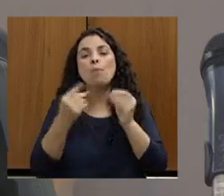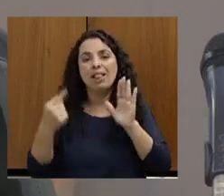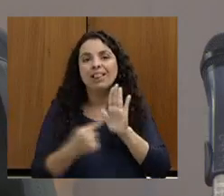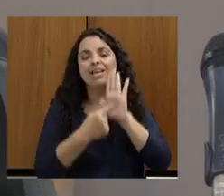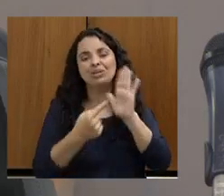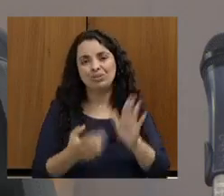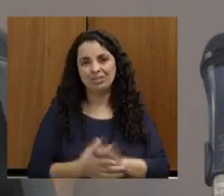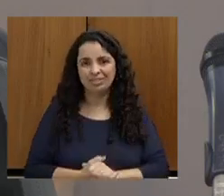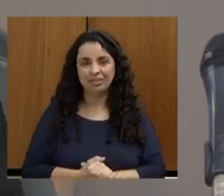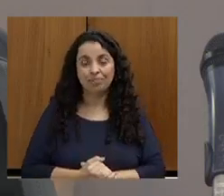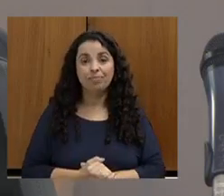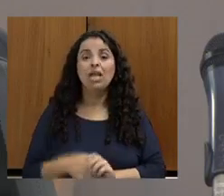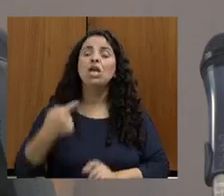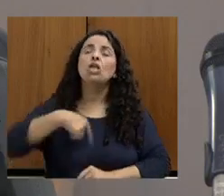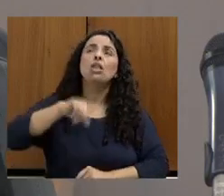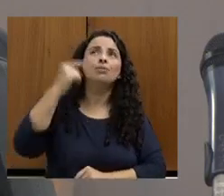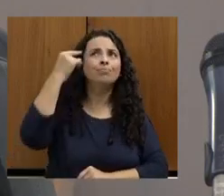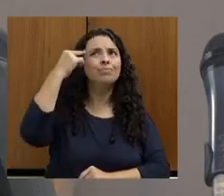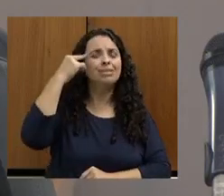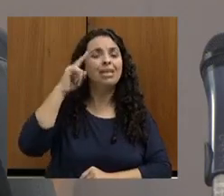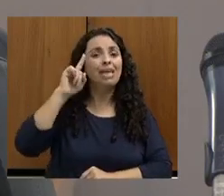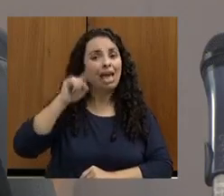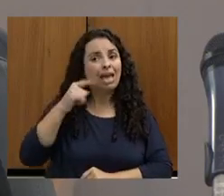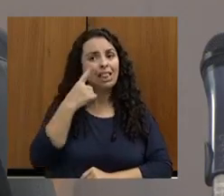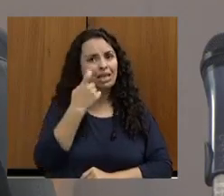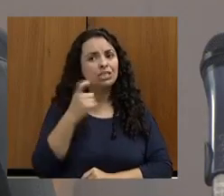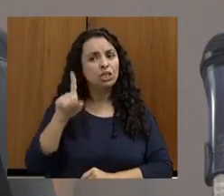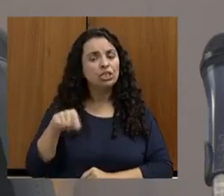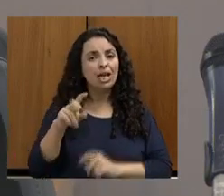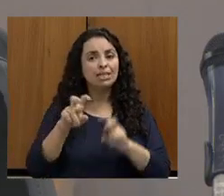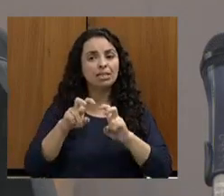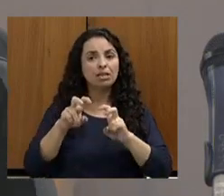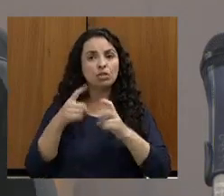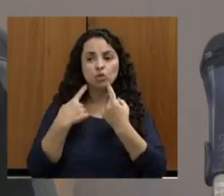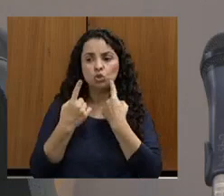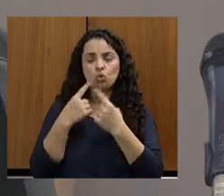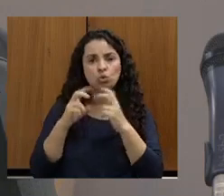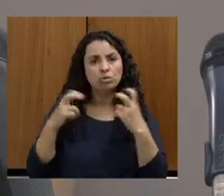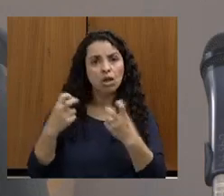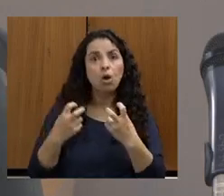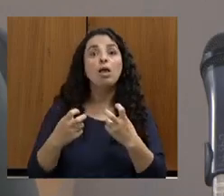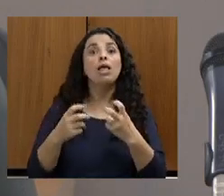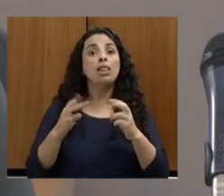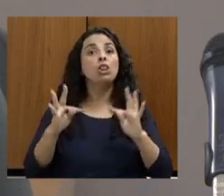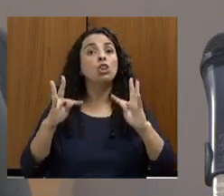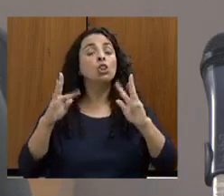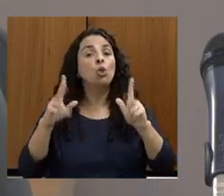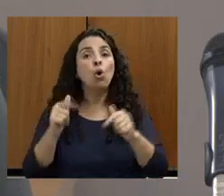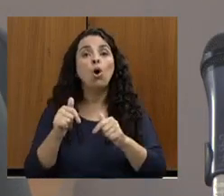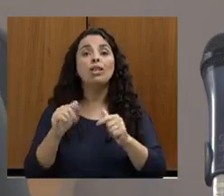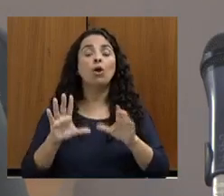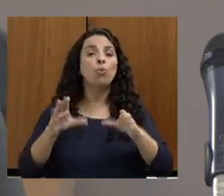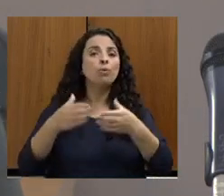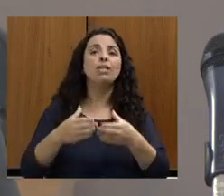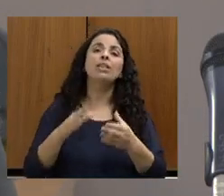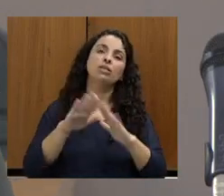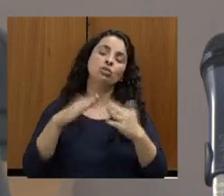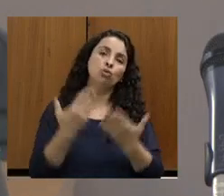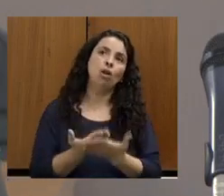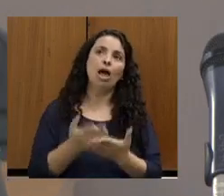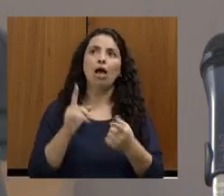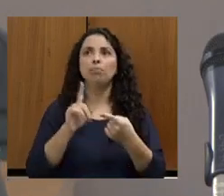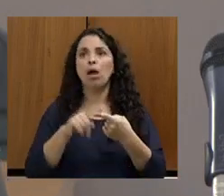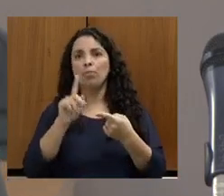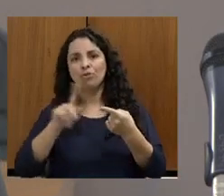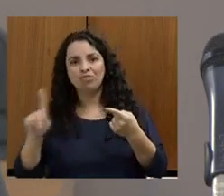E achamos interessante que essas discussões sejam para toda a comunidade escolar, envolvendo os professores, toda a